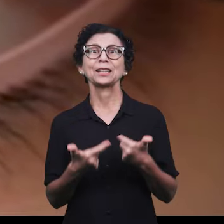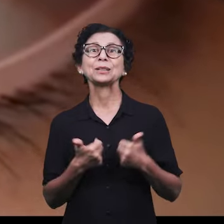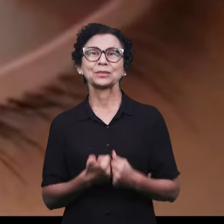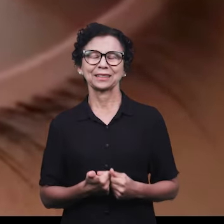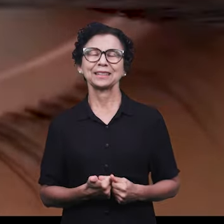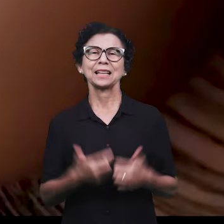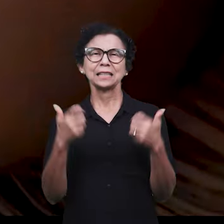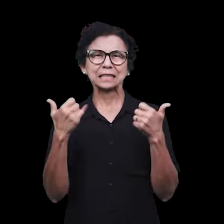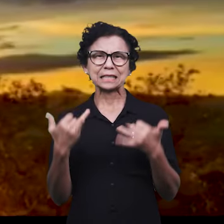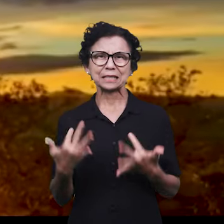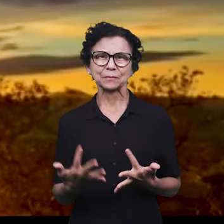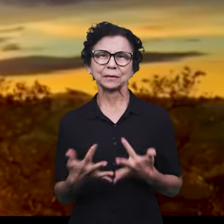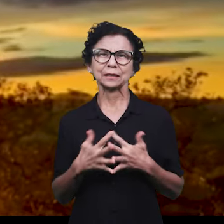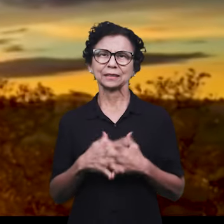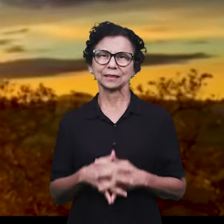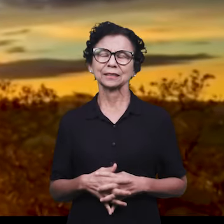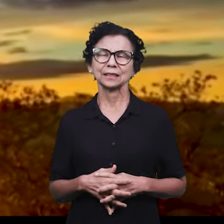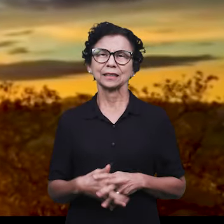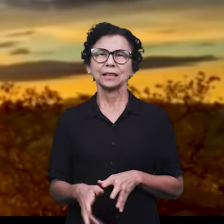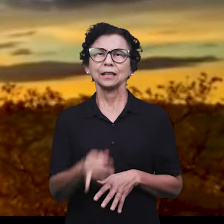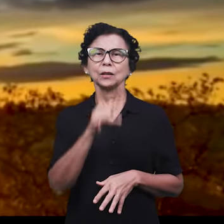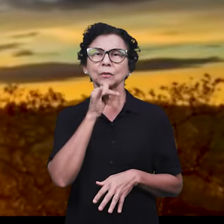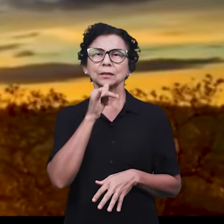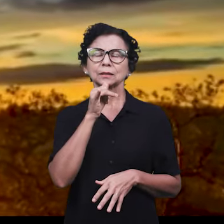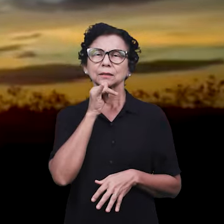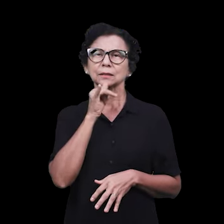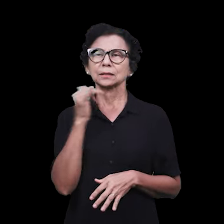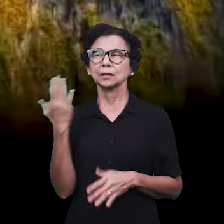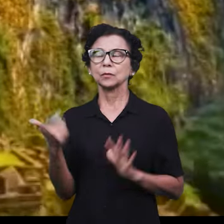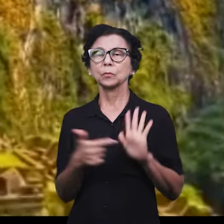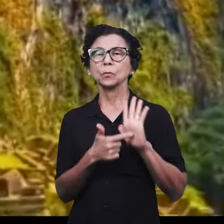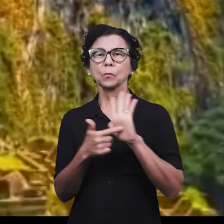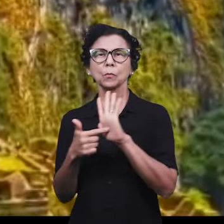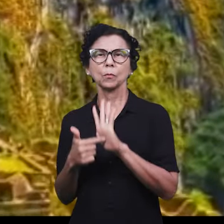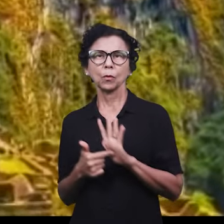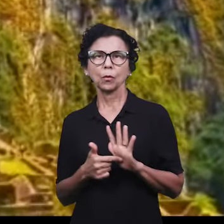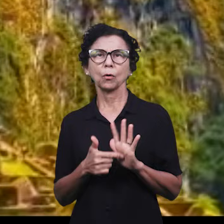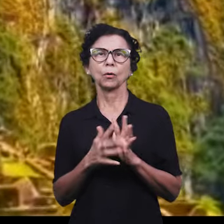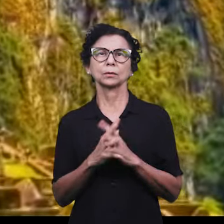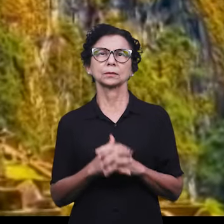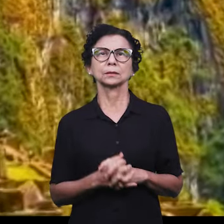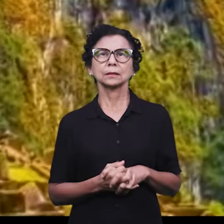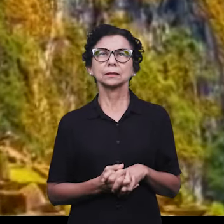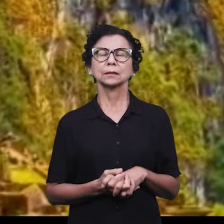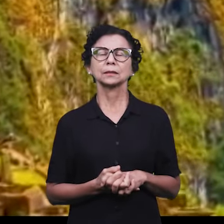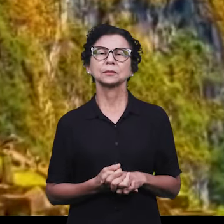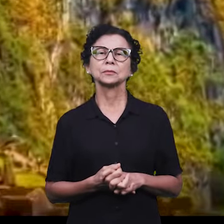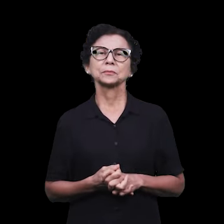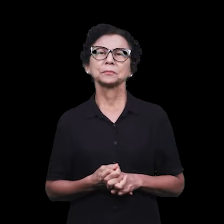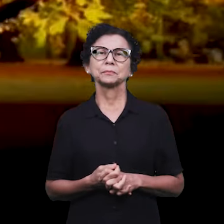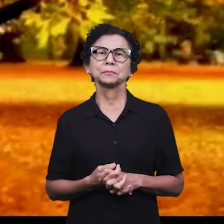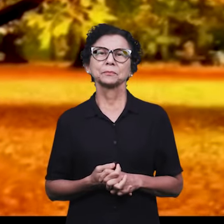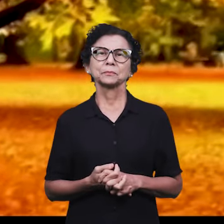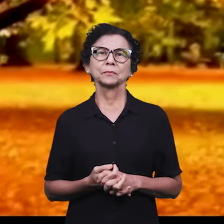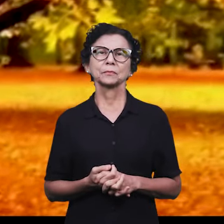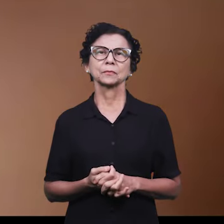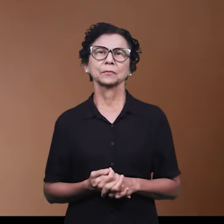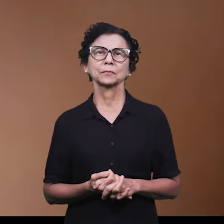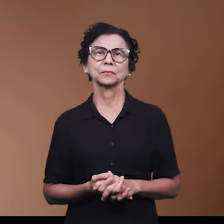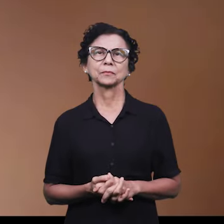muito bem um aspecto da complexidade redutível. A gente tem outros, né? A gente mencionou aqui